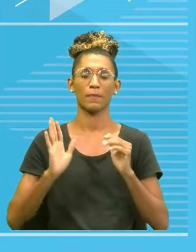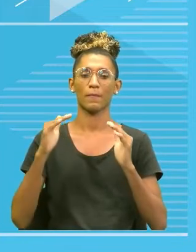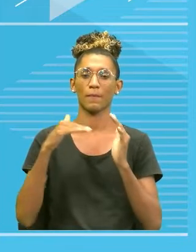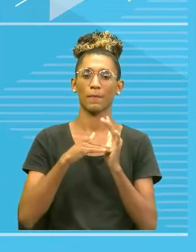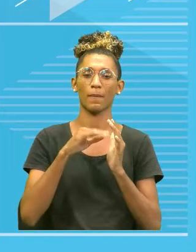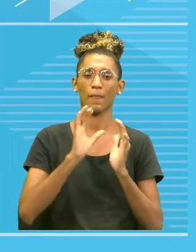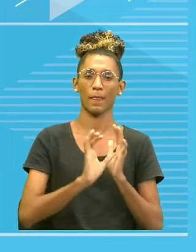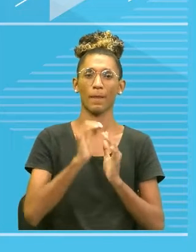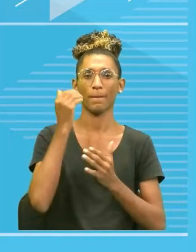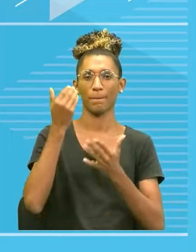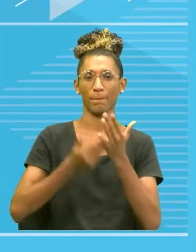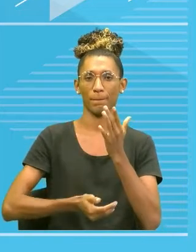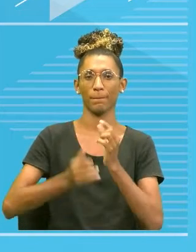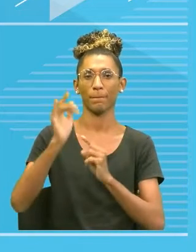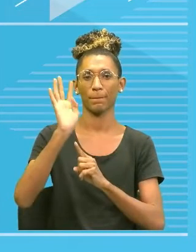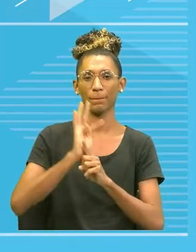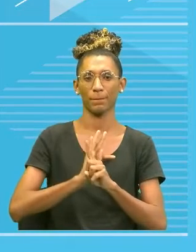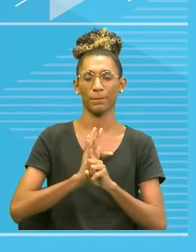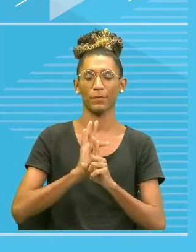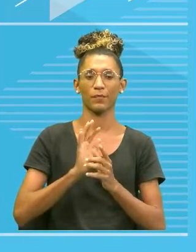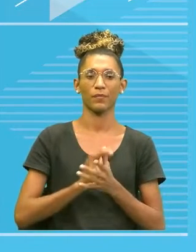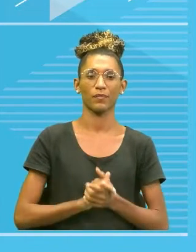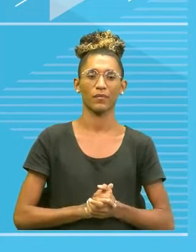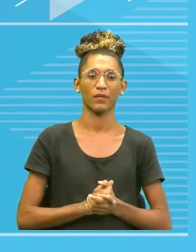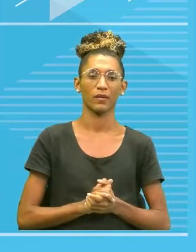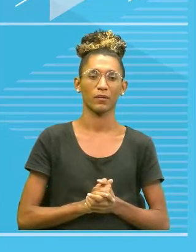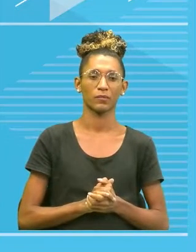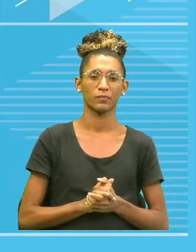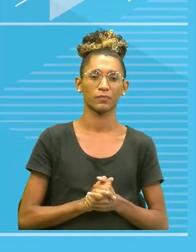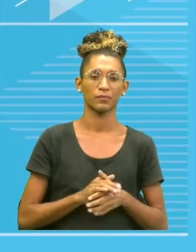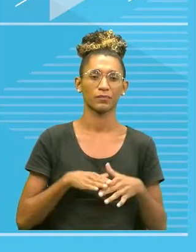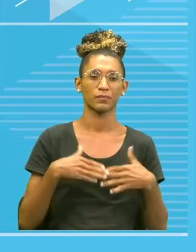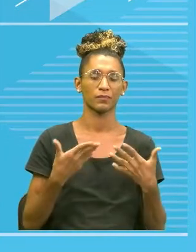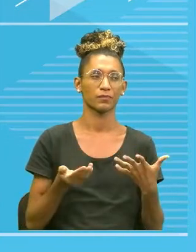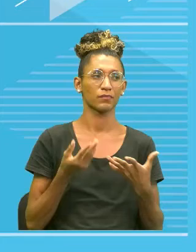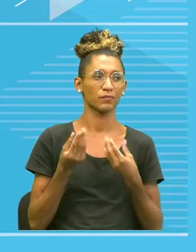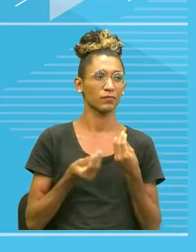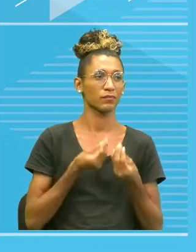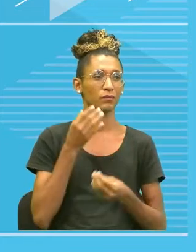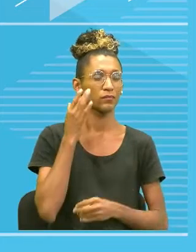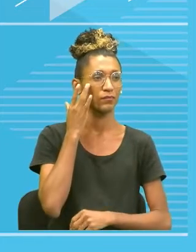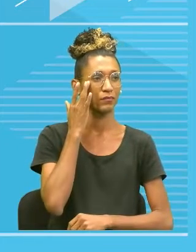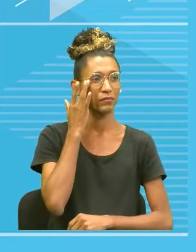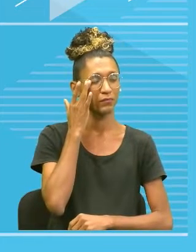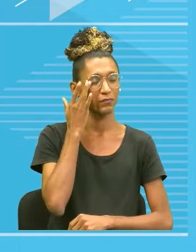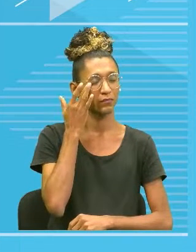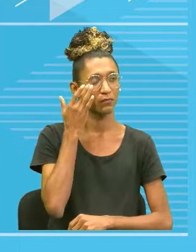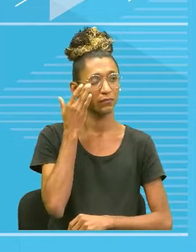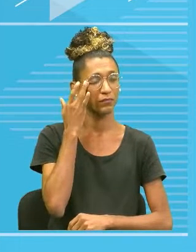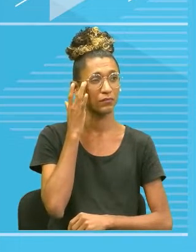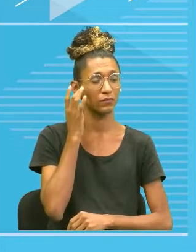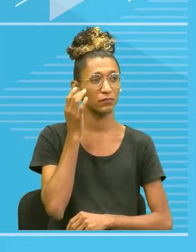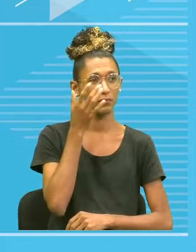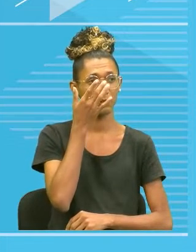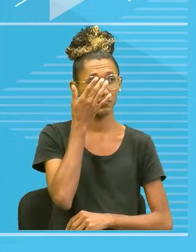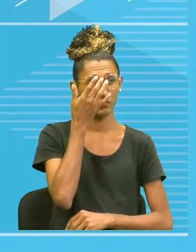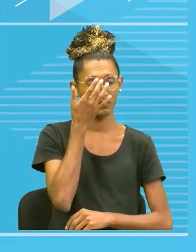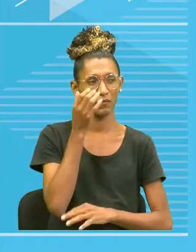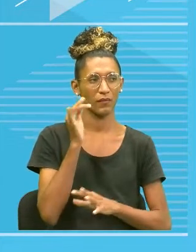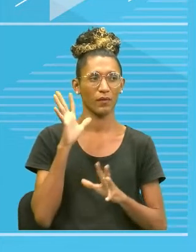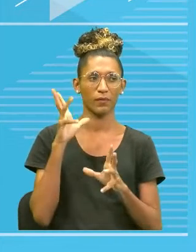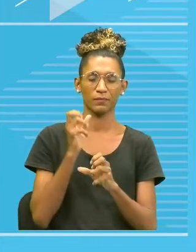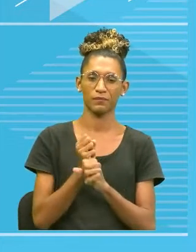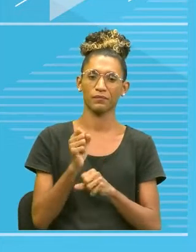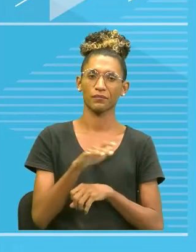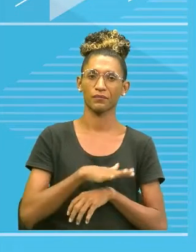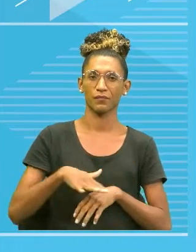perco temperatura. O trabalho realizado na transformação AC é dado pelo cálculo da área, né?